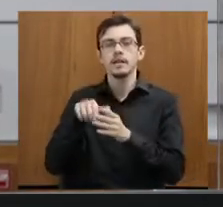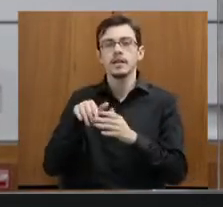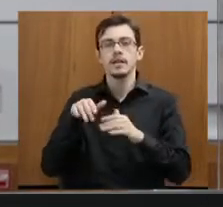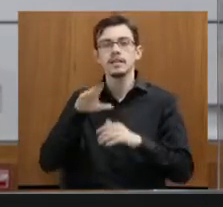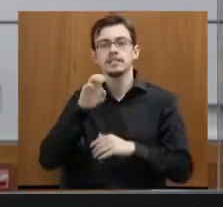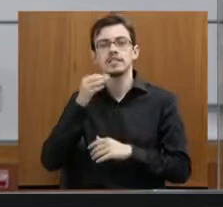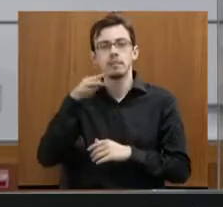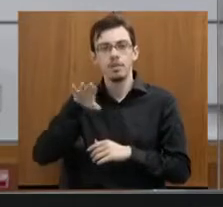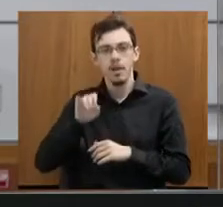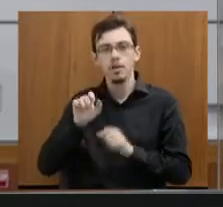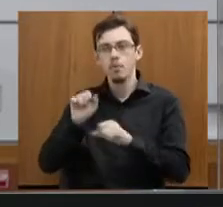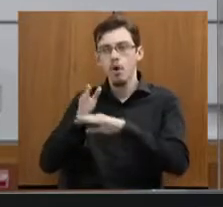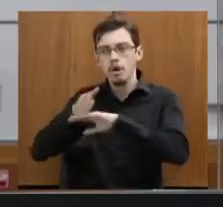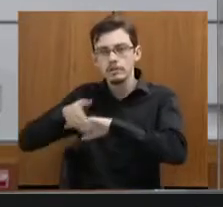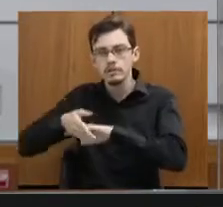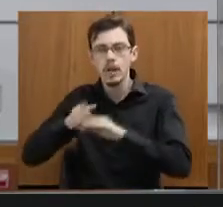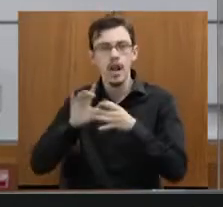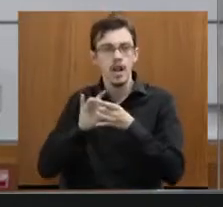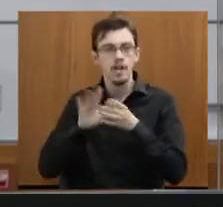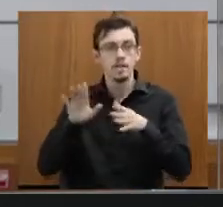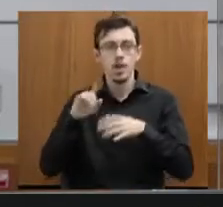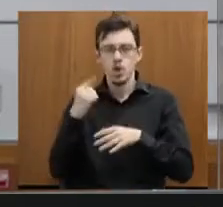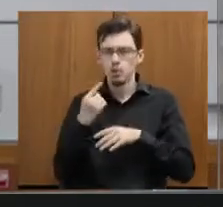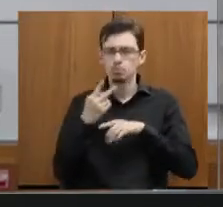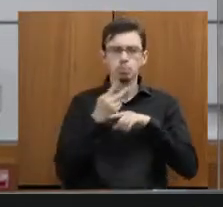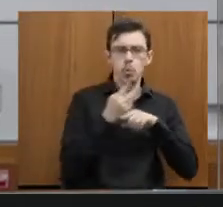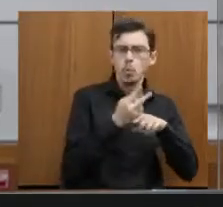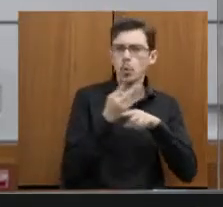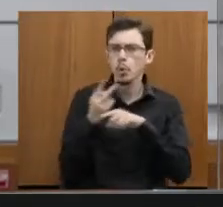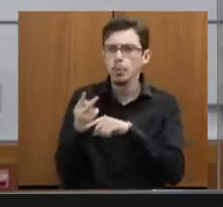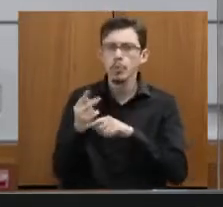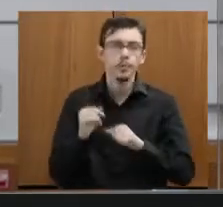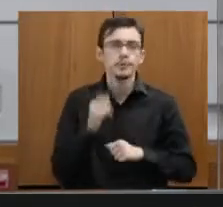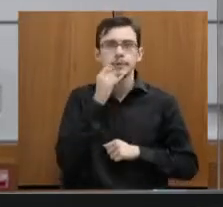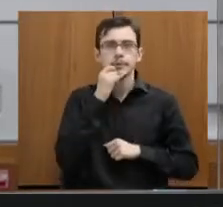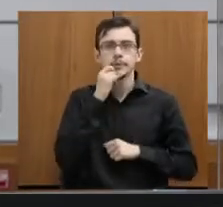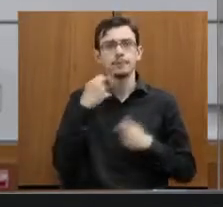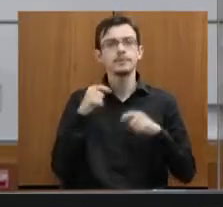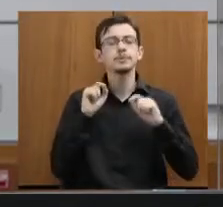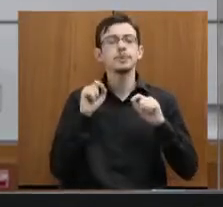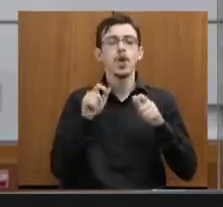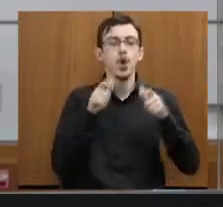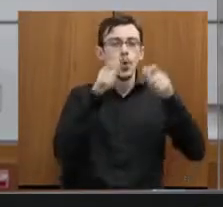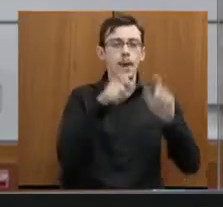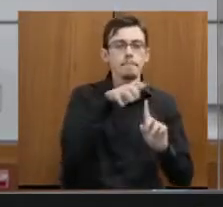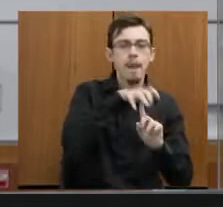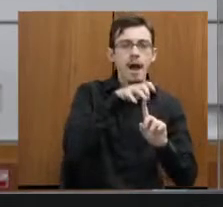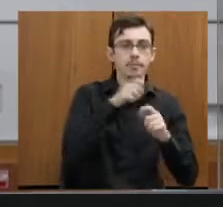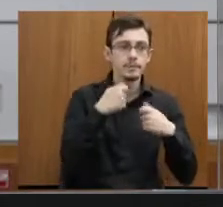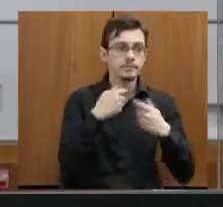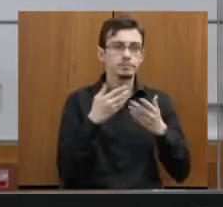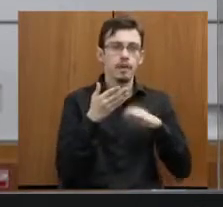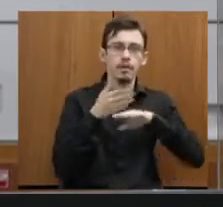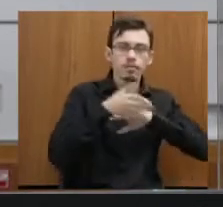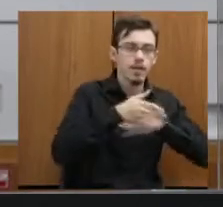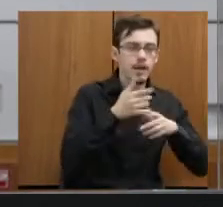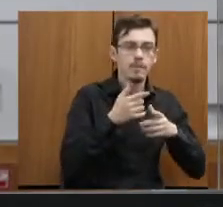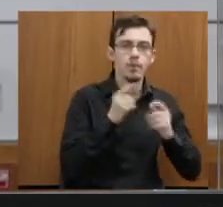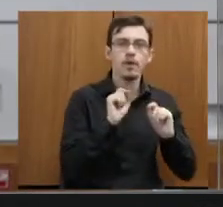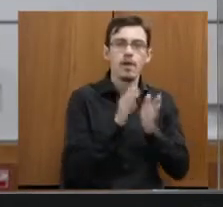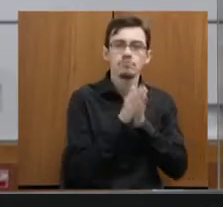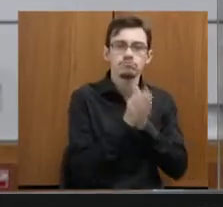pandemia algumas vezes a gente foi procurado para saber e aí eu preciso me pegar uma bola lá no parque e tal é eu vou conseguir